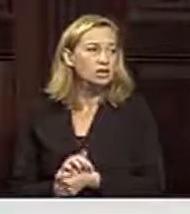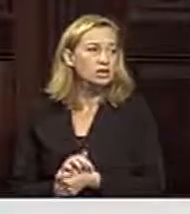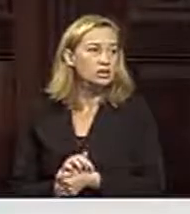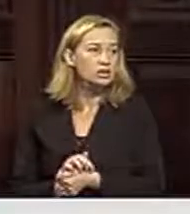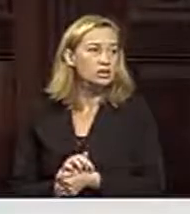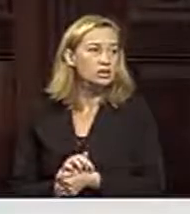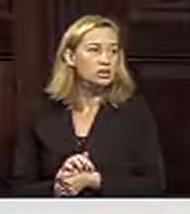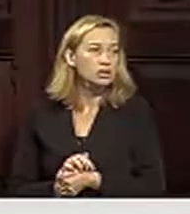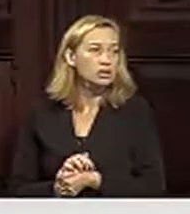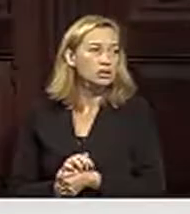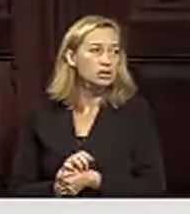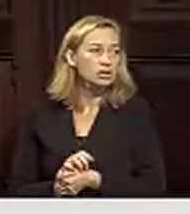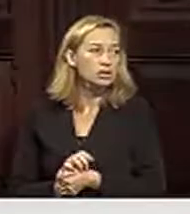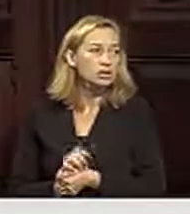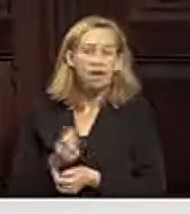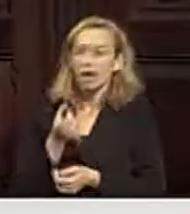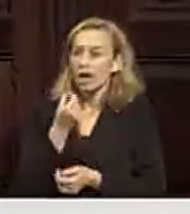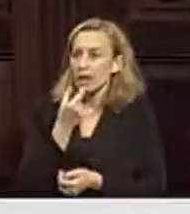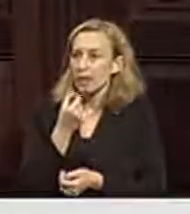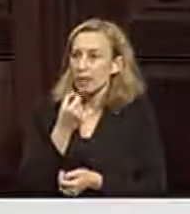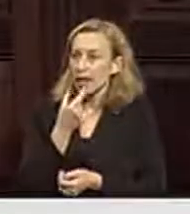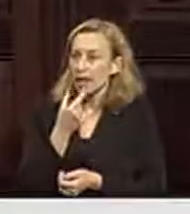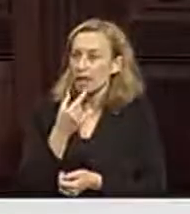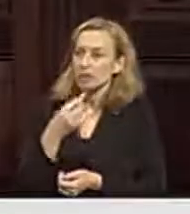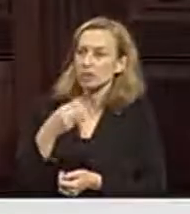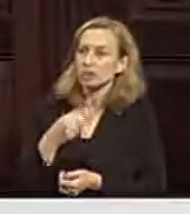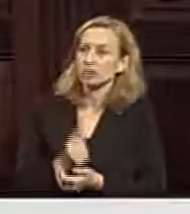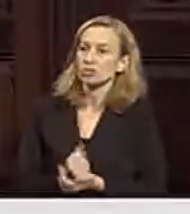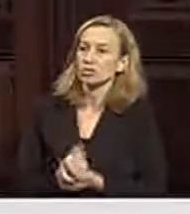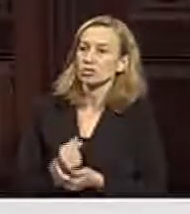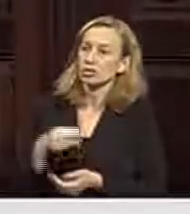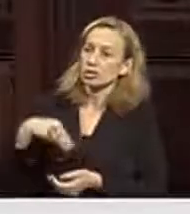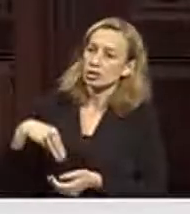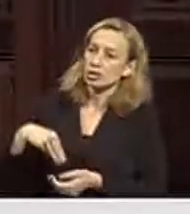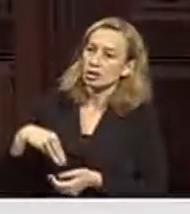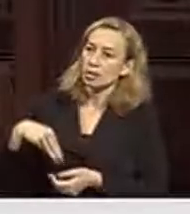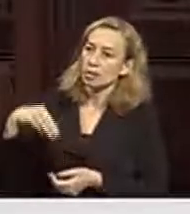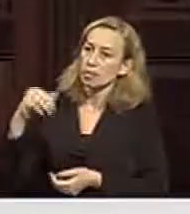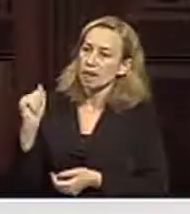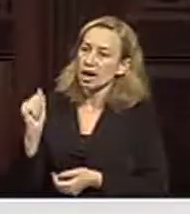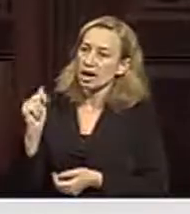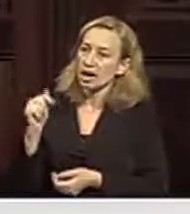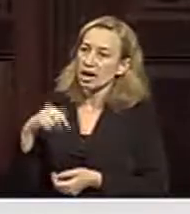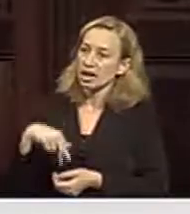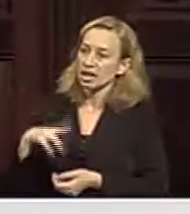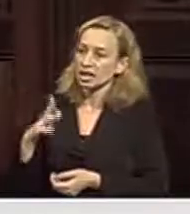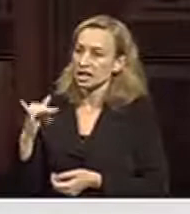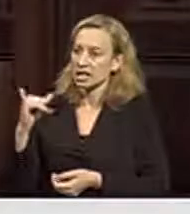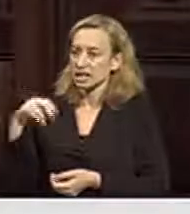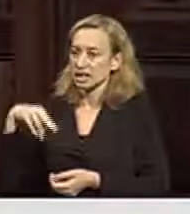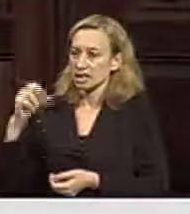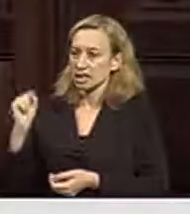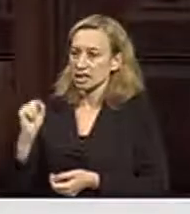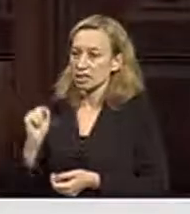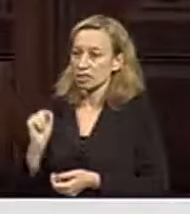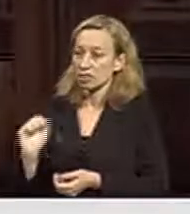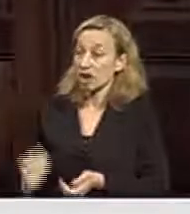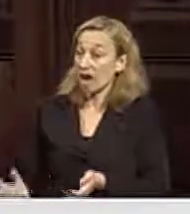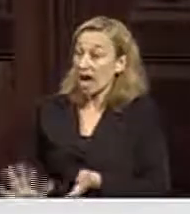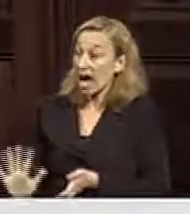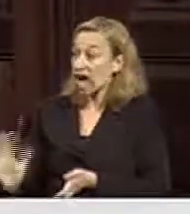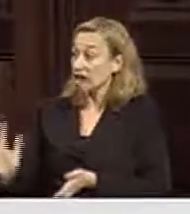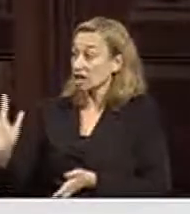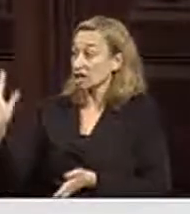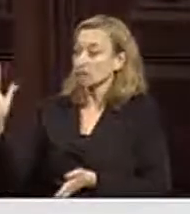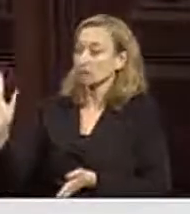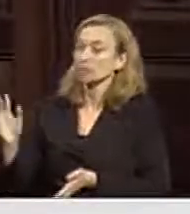cujos medicamentos, equipamentos são caríssimos. E o Ministério da